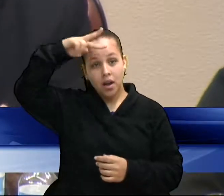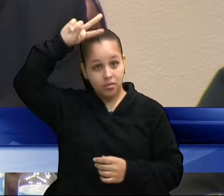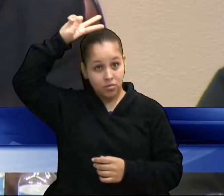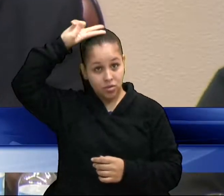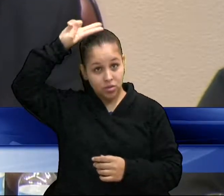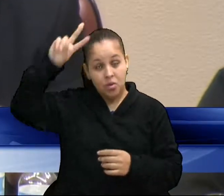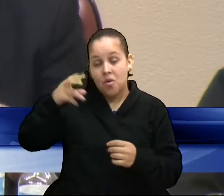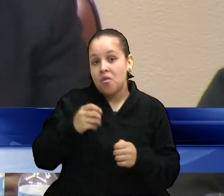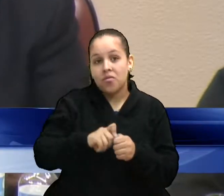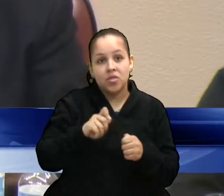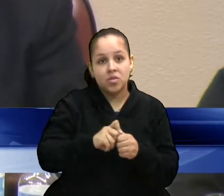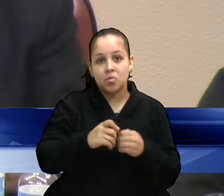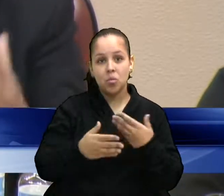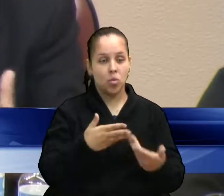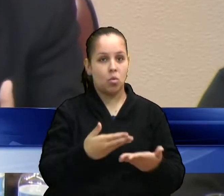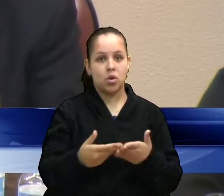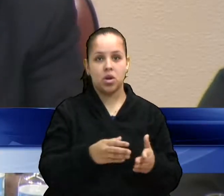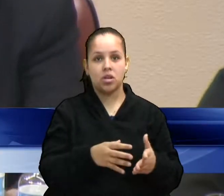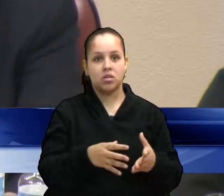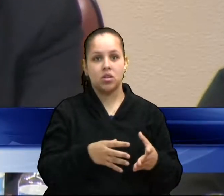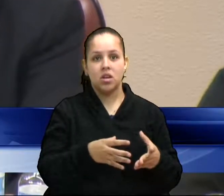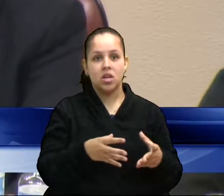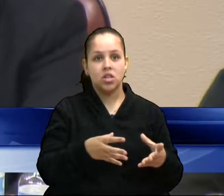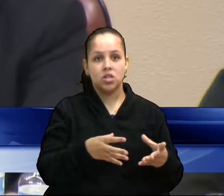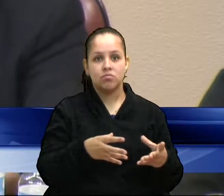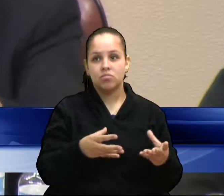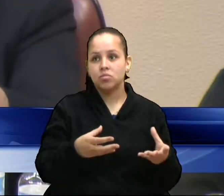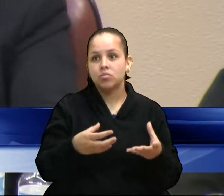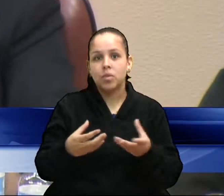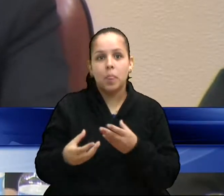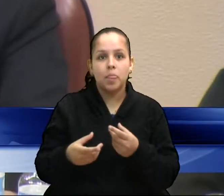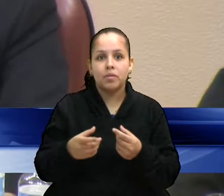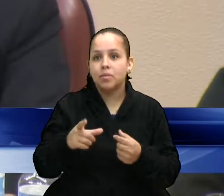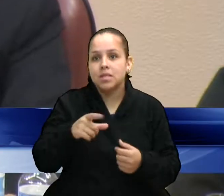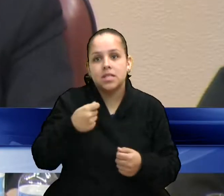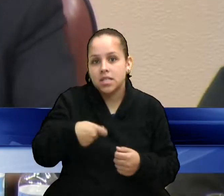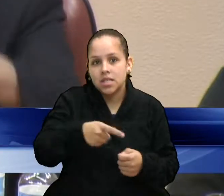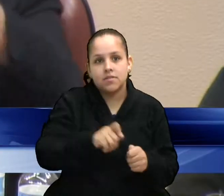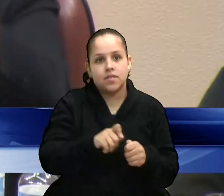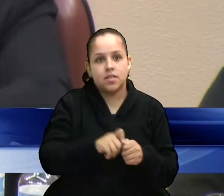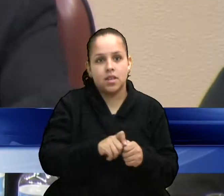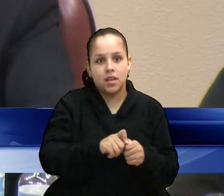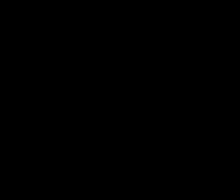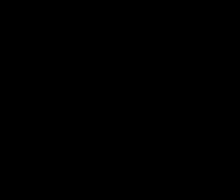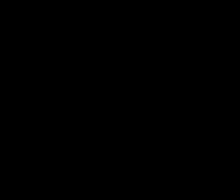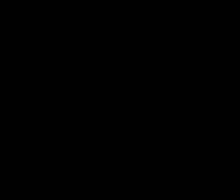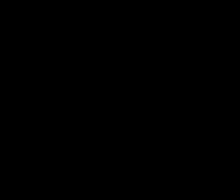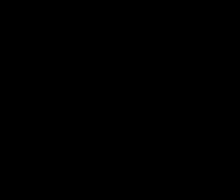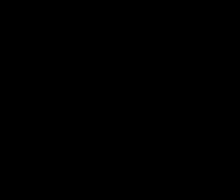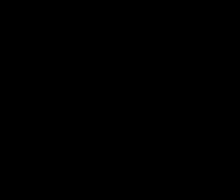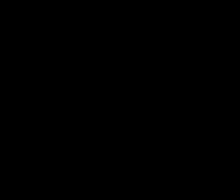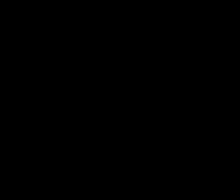qualquer forma. Mas é lamentável a prefeitura não ter esse entendimento, né? Não querer dialogar.